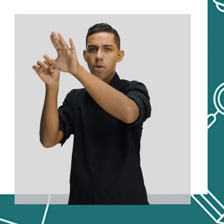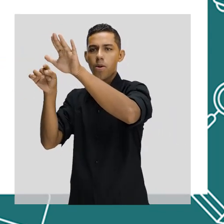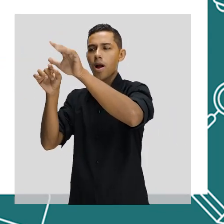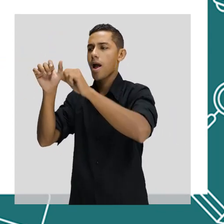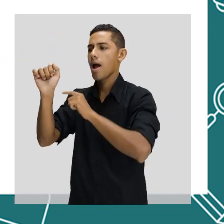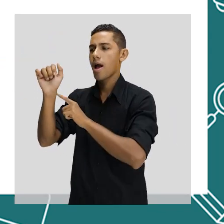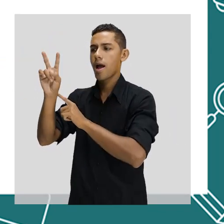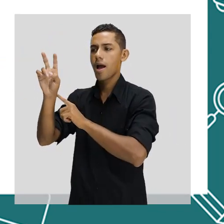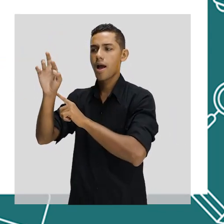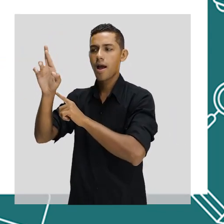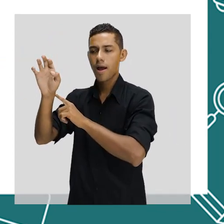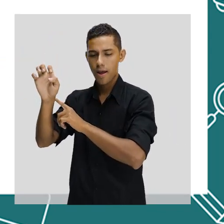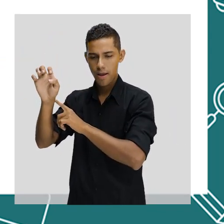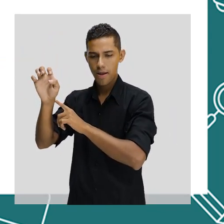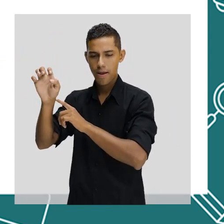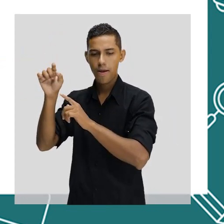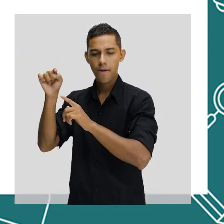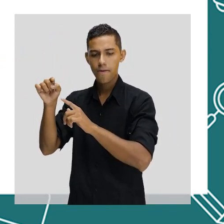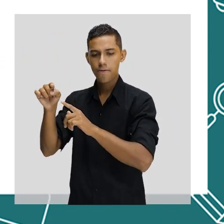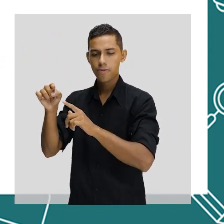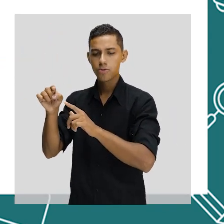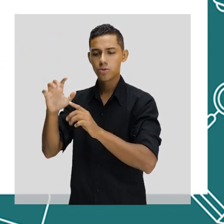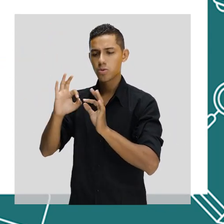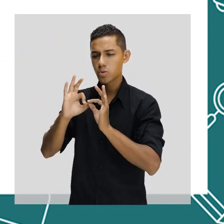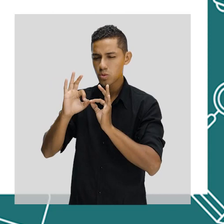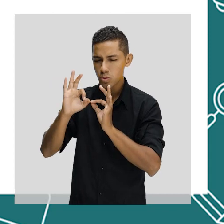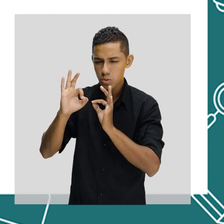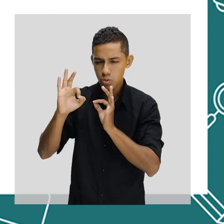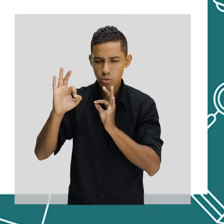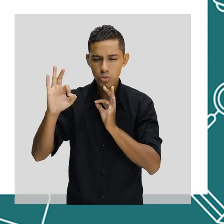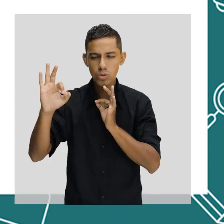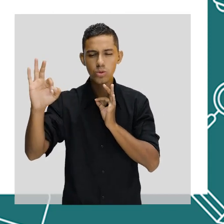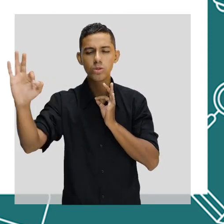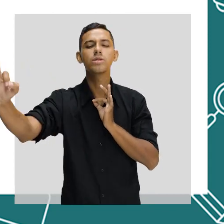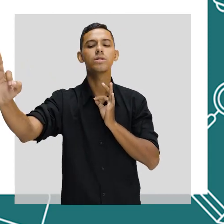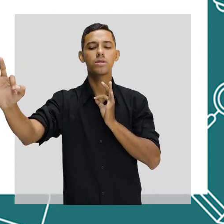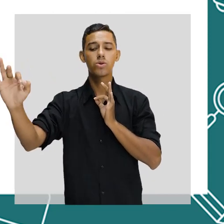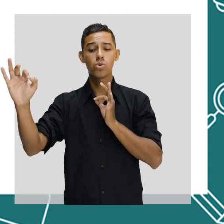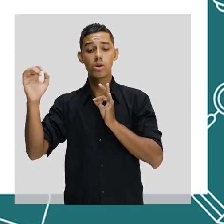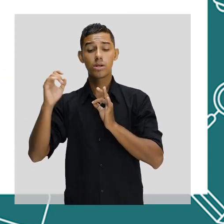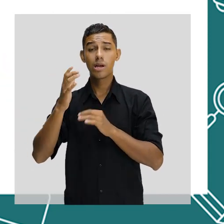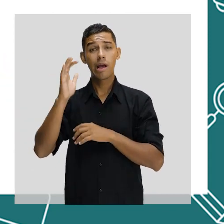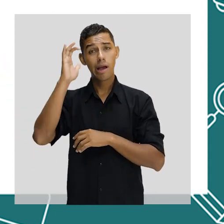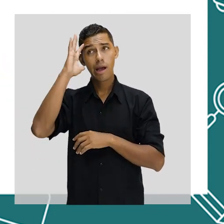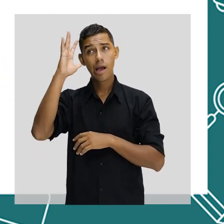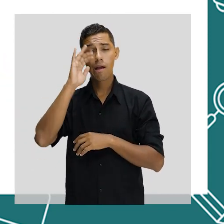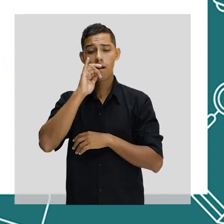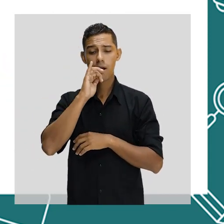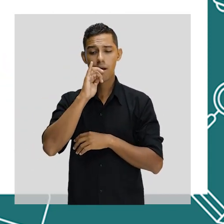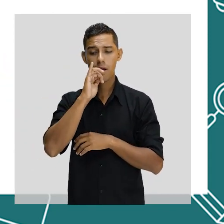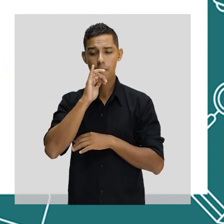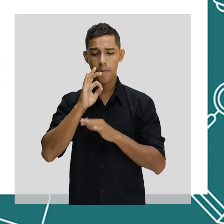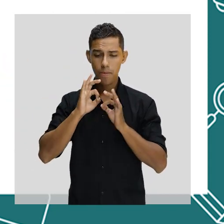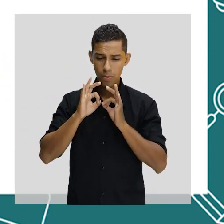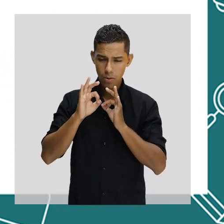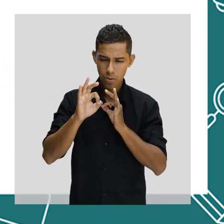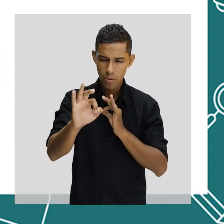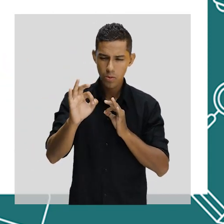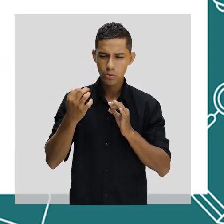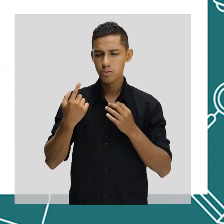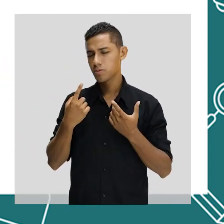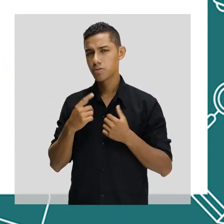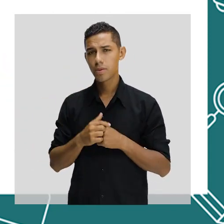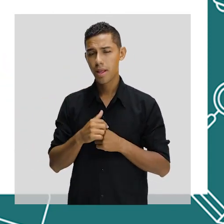enormes distâncias. Suponha que ela consiga voar com velocidade constante de 10 metros por segundo.